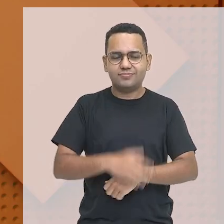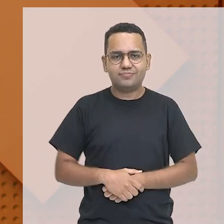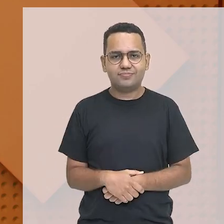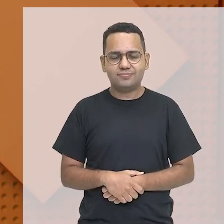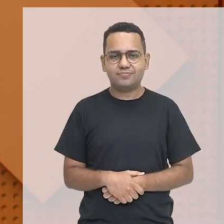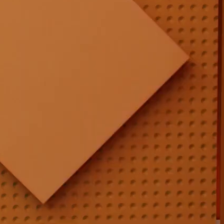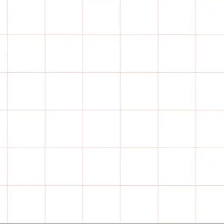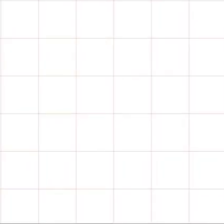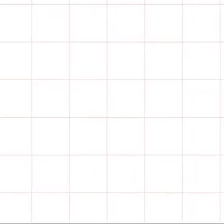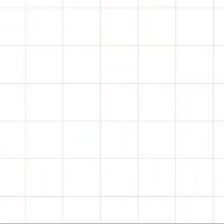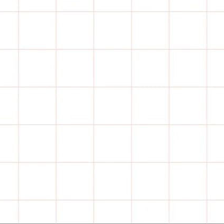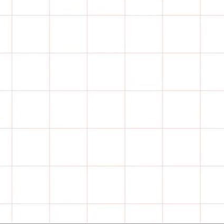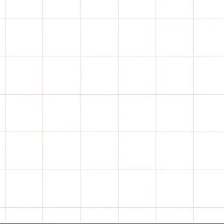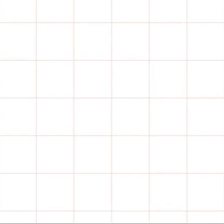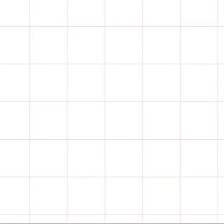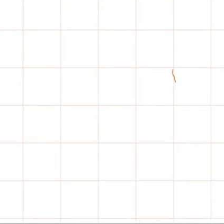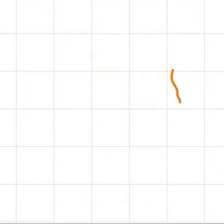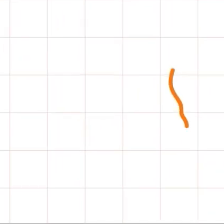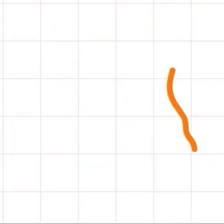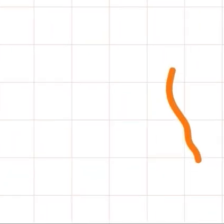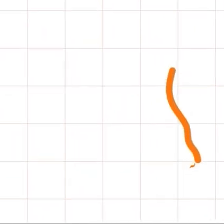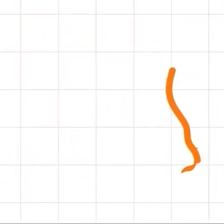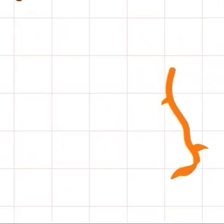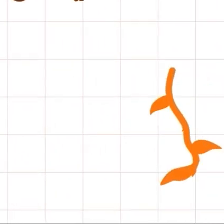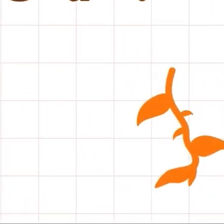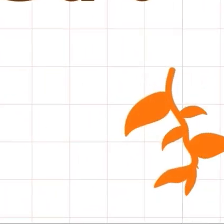de Geografia.